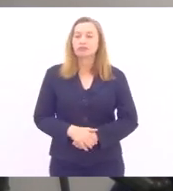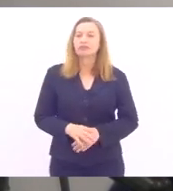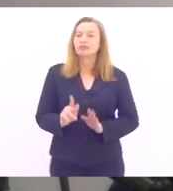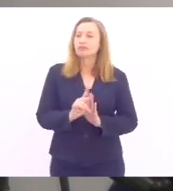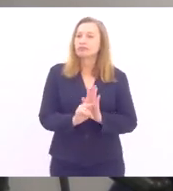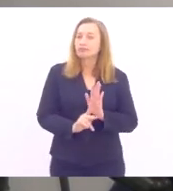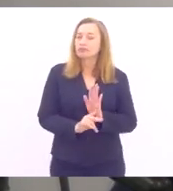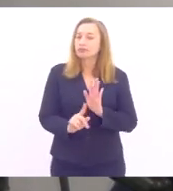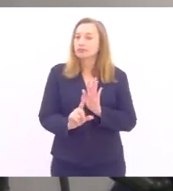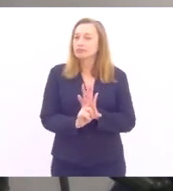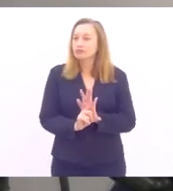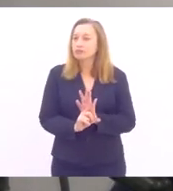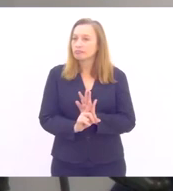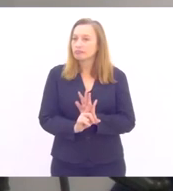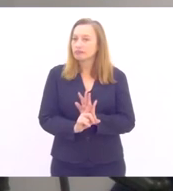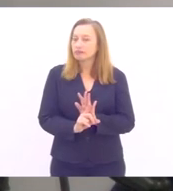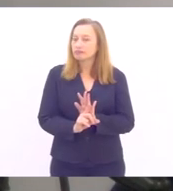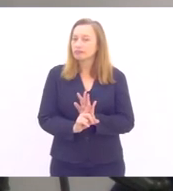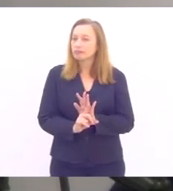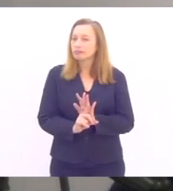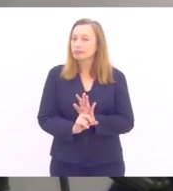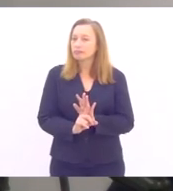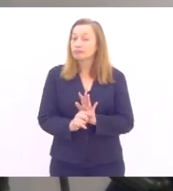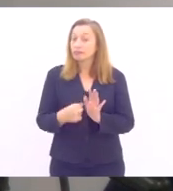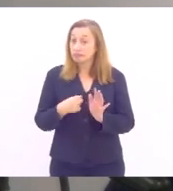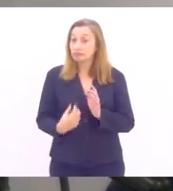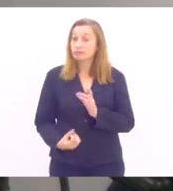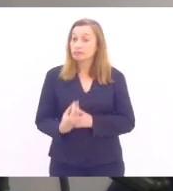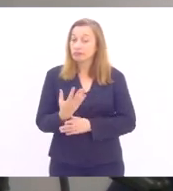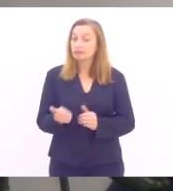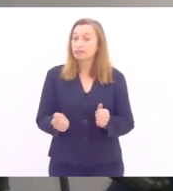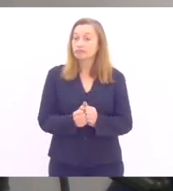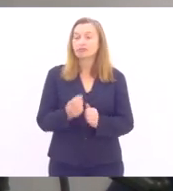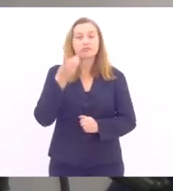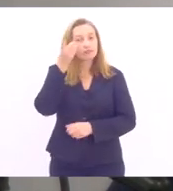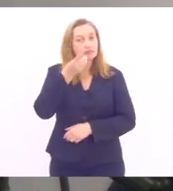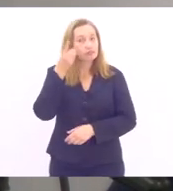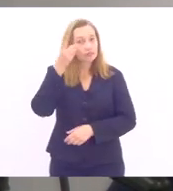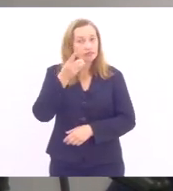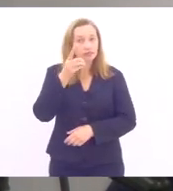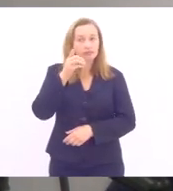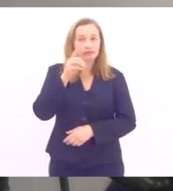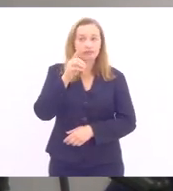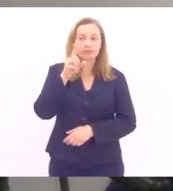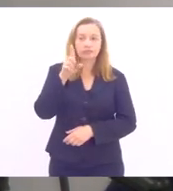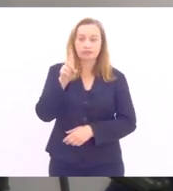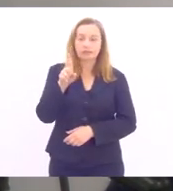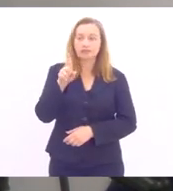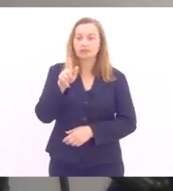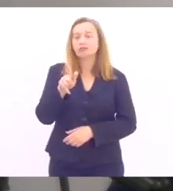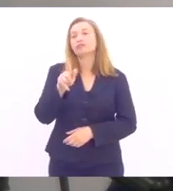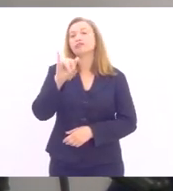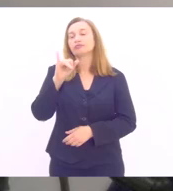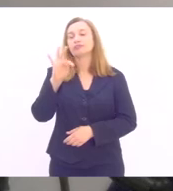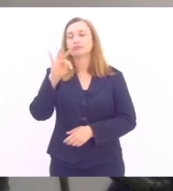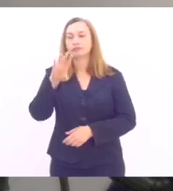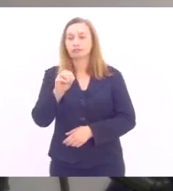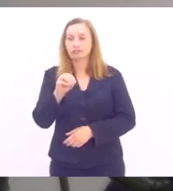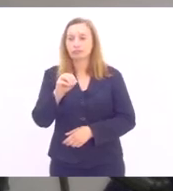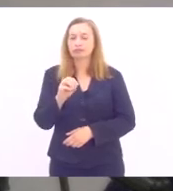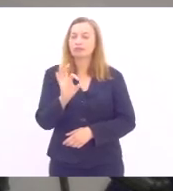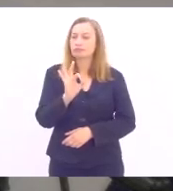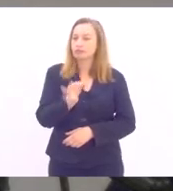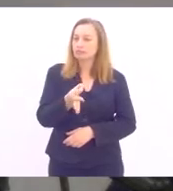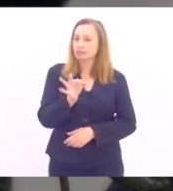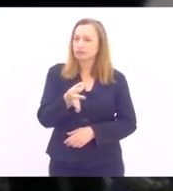Projeto de lei que fui autor com o então deputado Gilberto Palmares. E exatamente